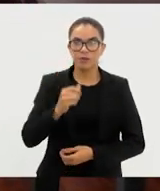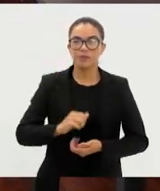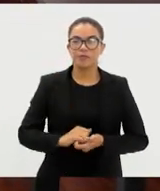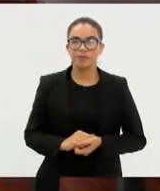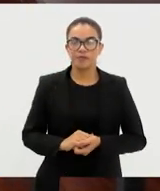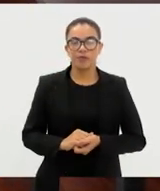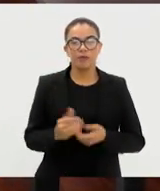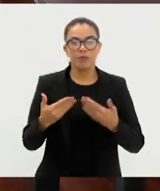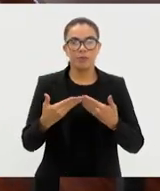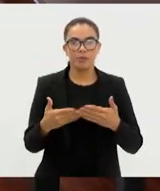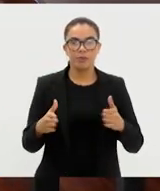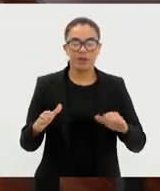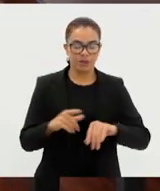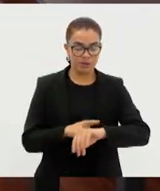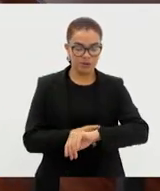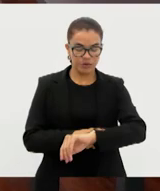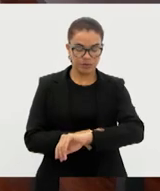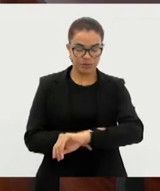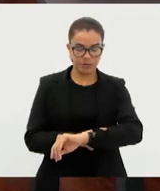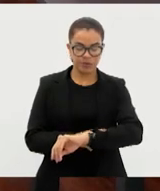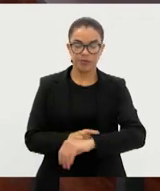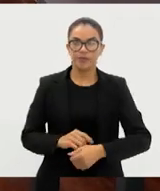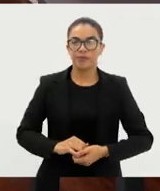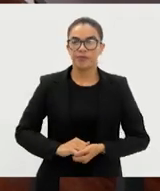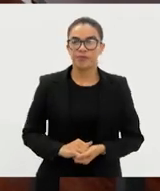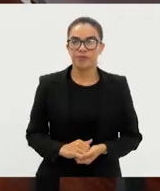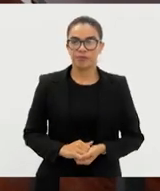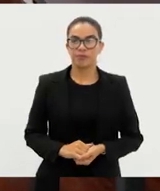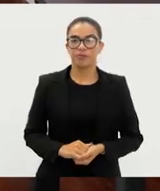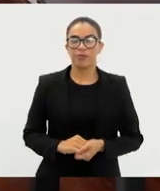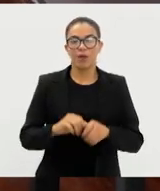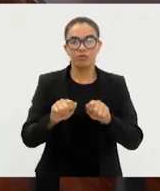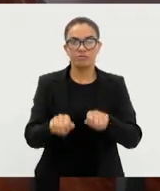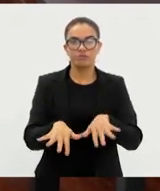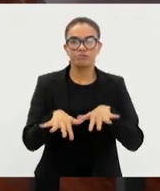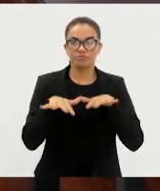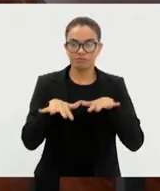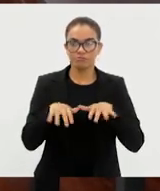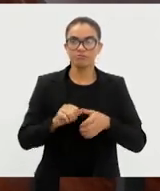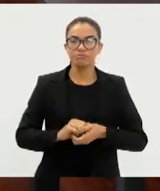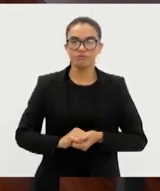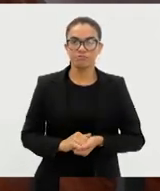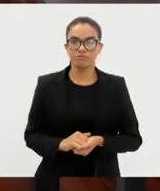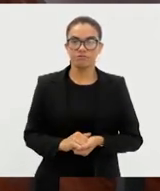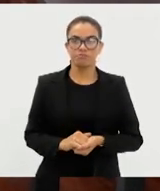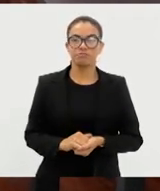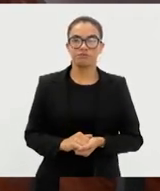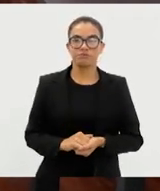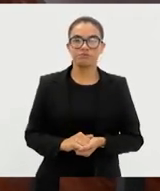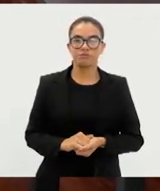dar início à nossa audiência, onde vamos